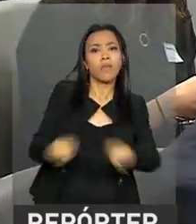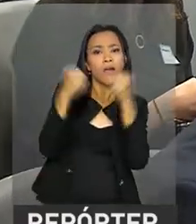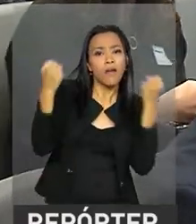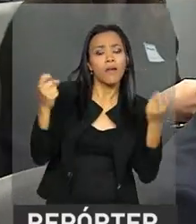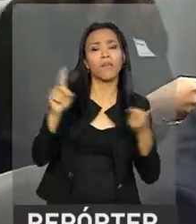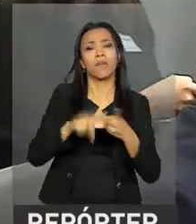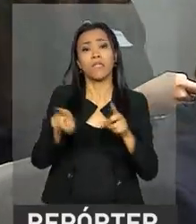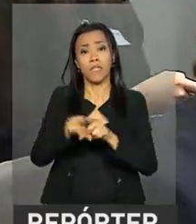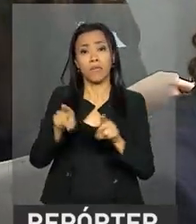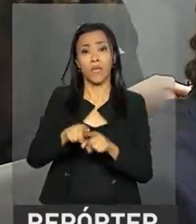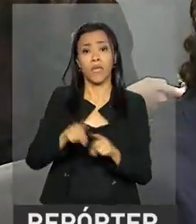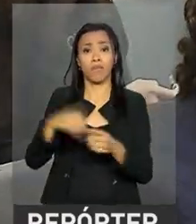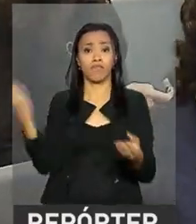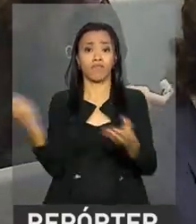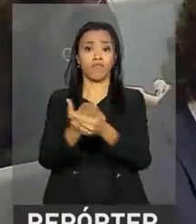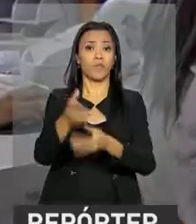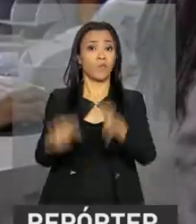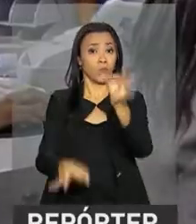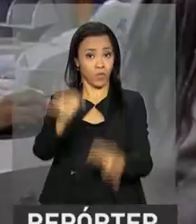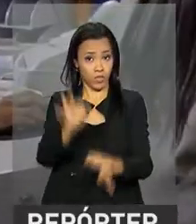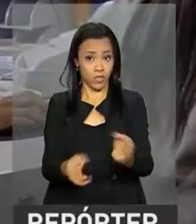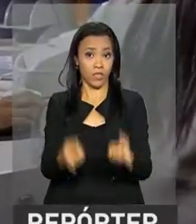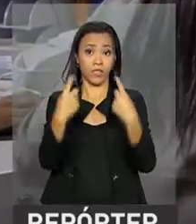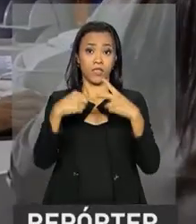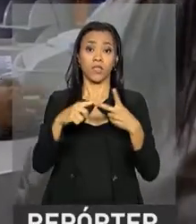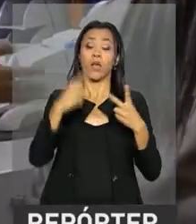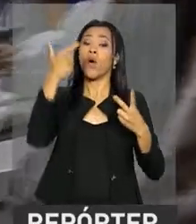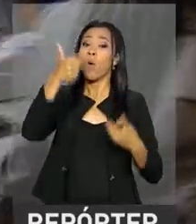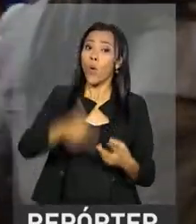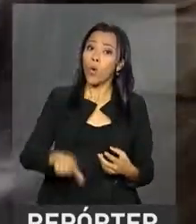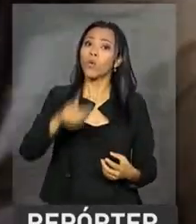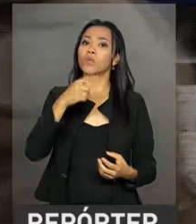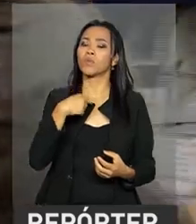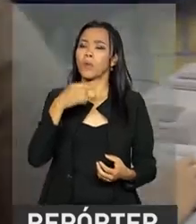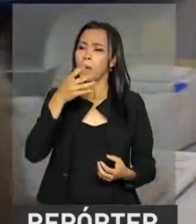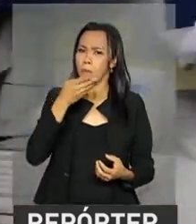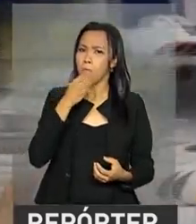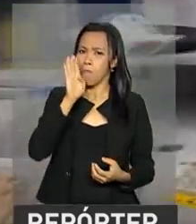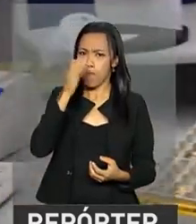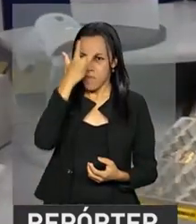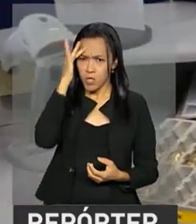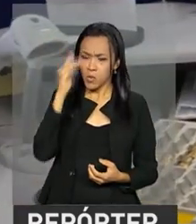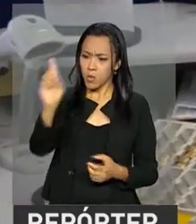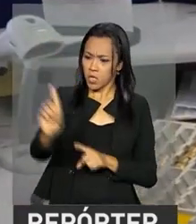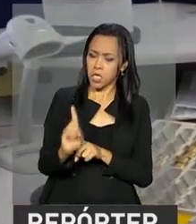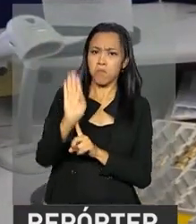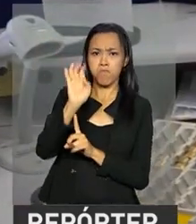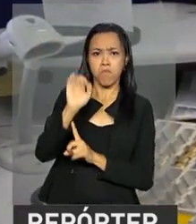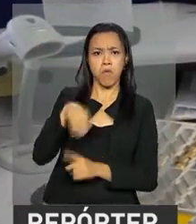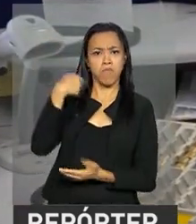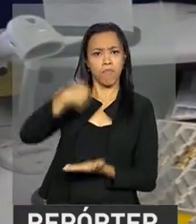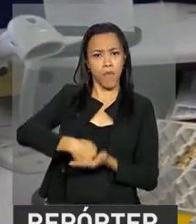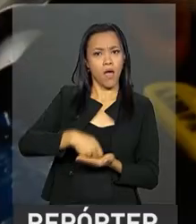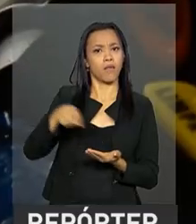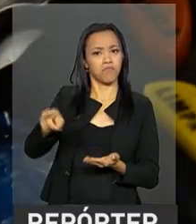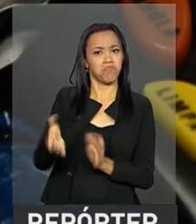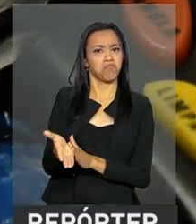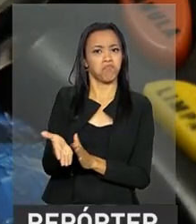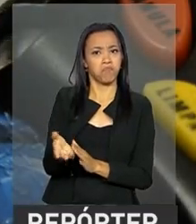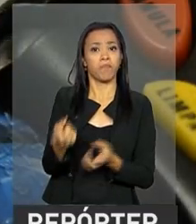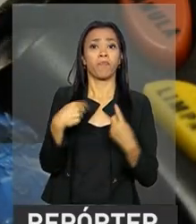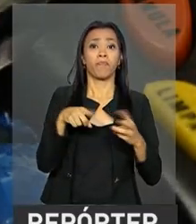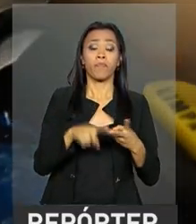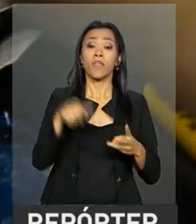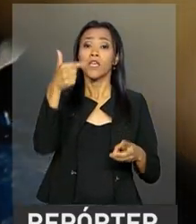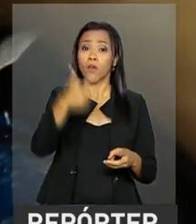no sistema de cadastro positivo que reconhece o bom pagador e do incentivo à inovação tecnológica e as